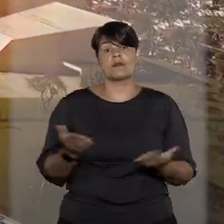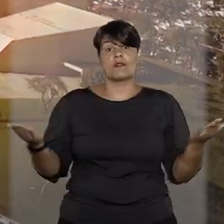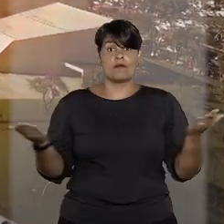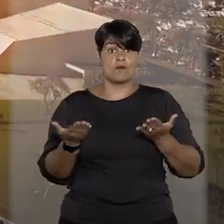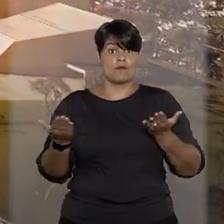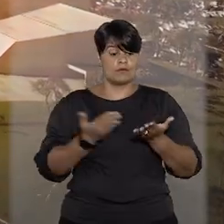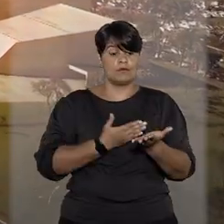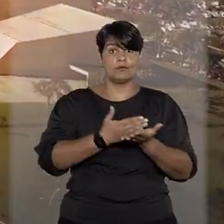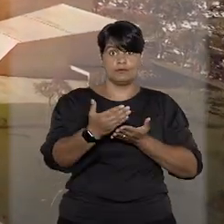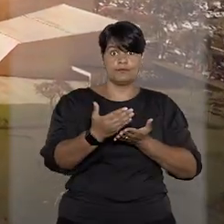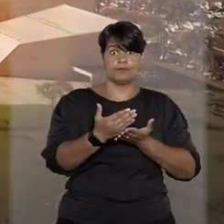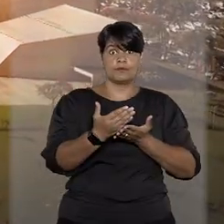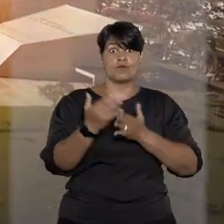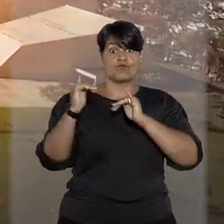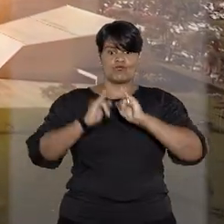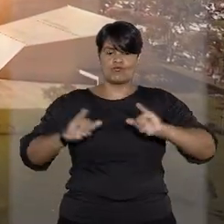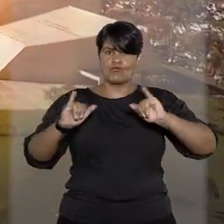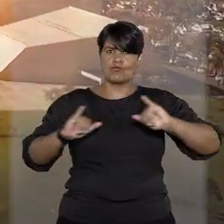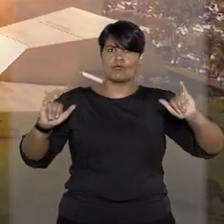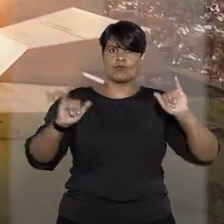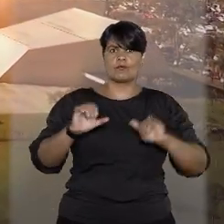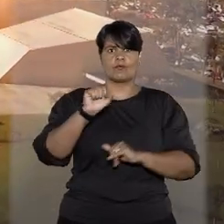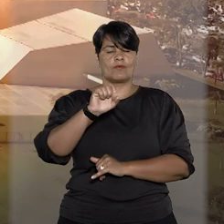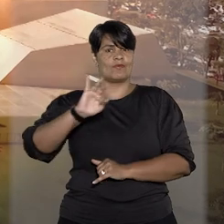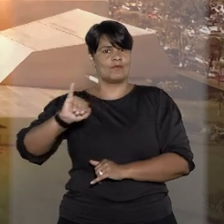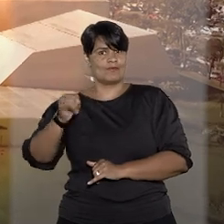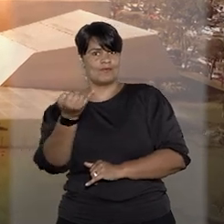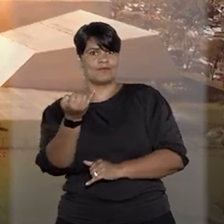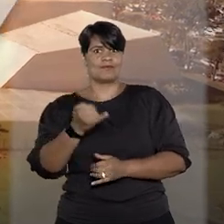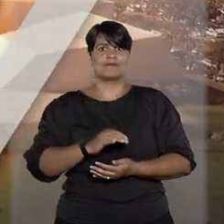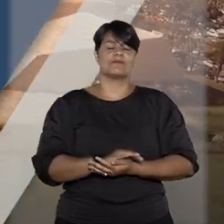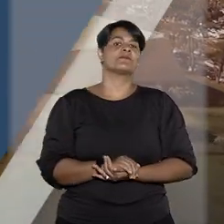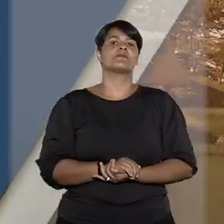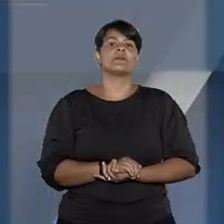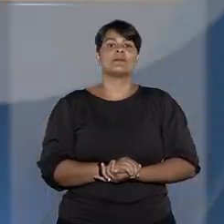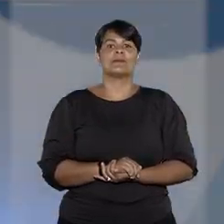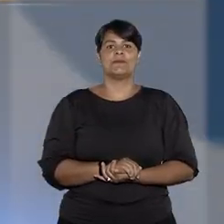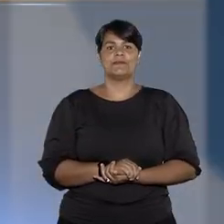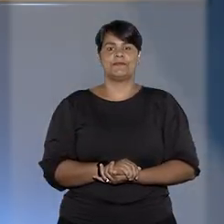Começa agora o programa do Superior Tribunal de Justiça.